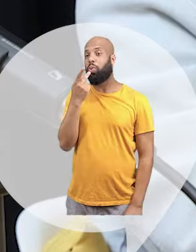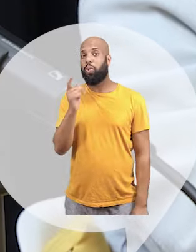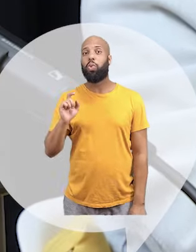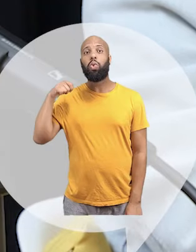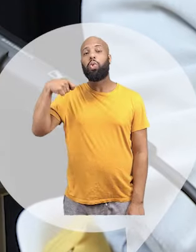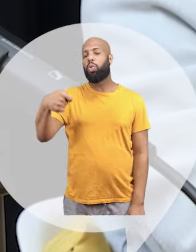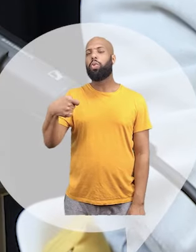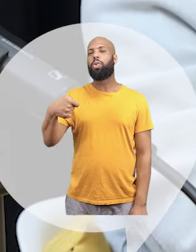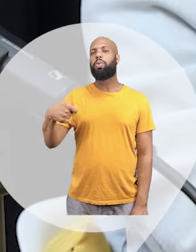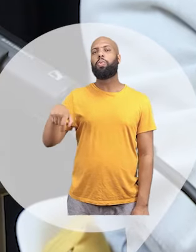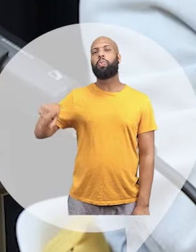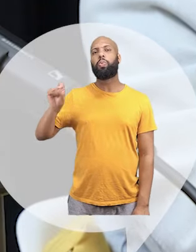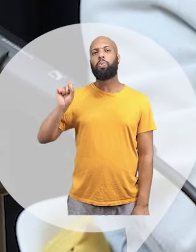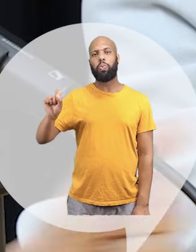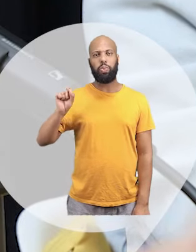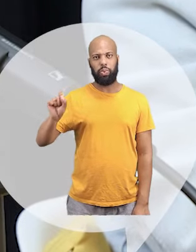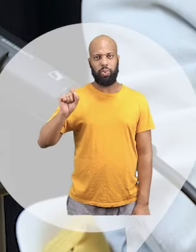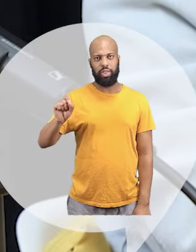de